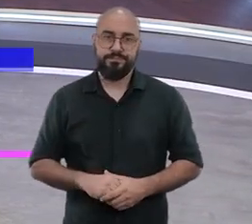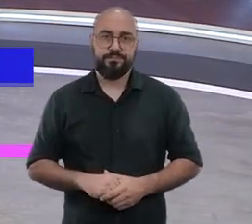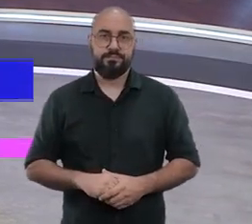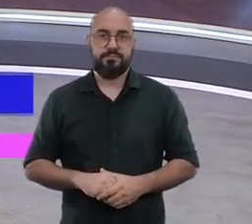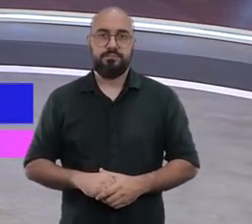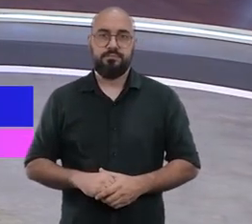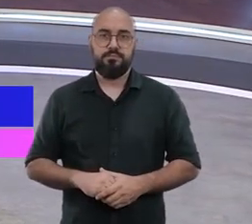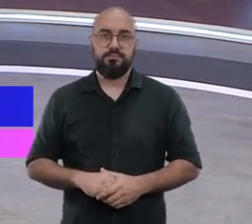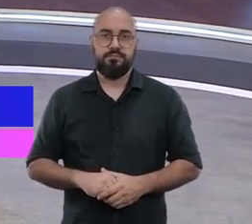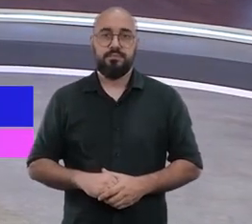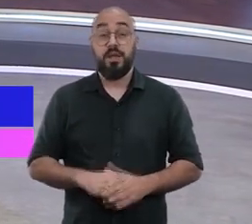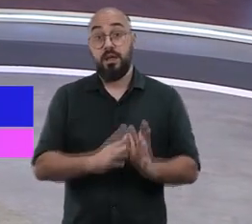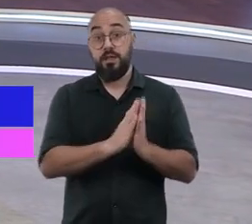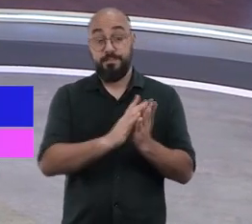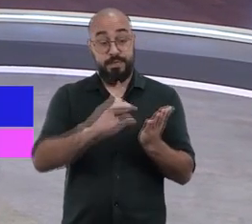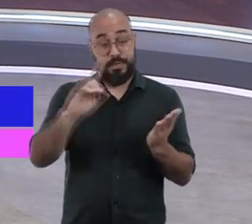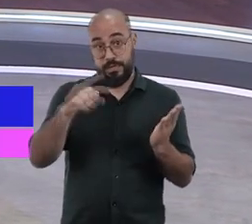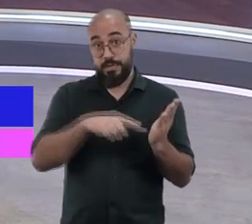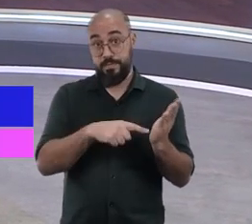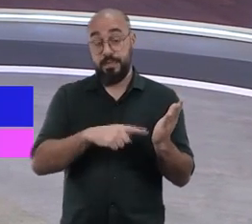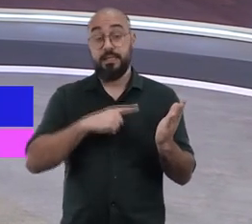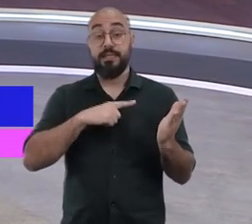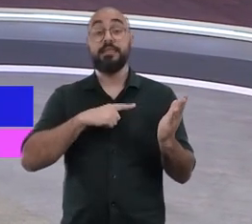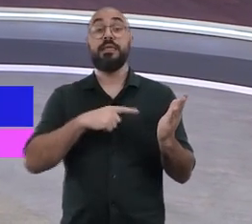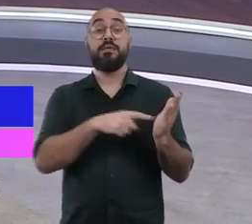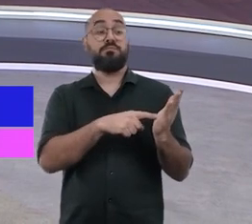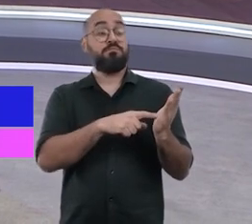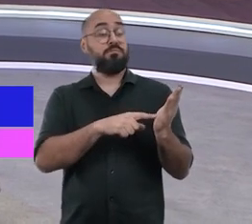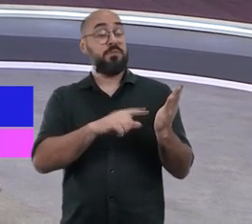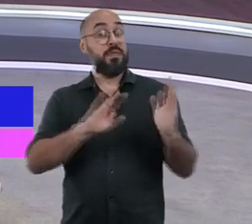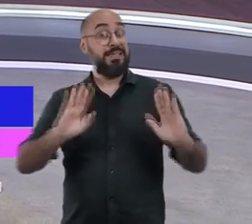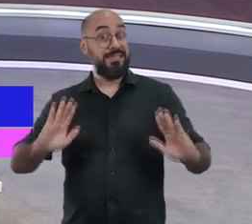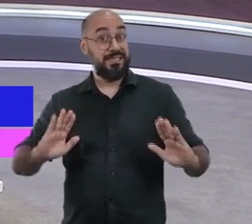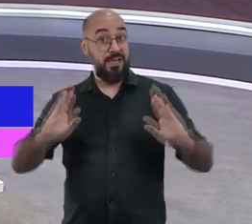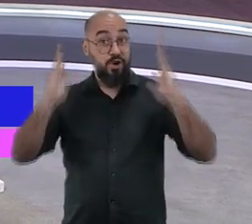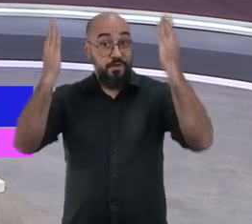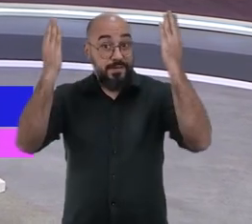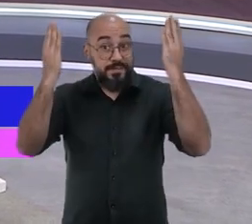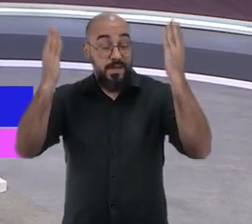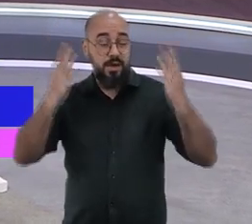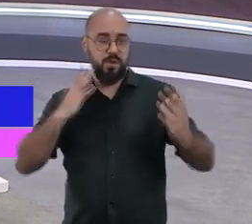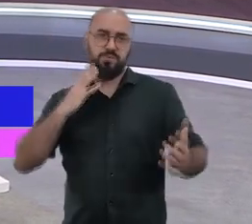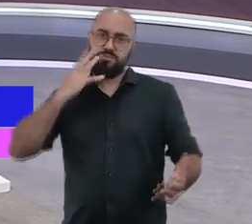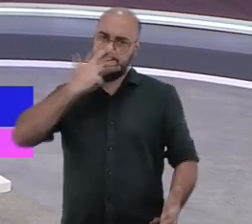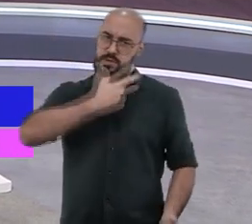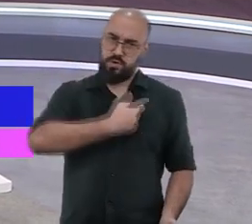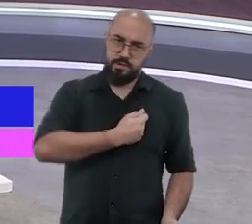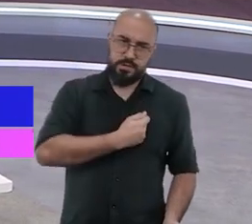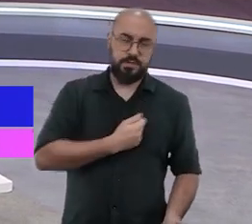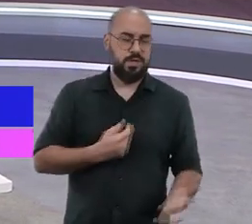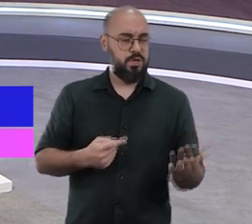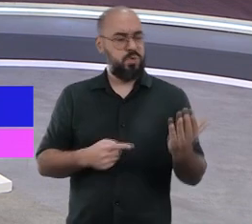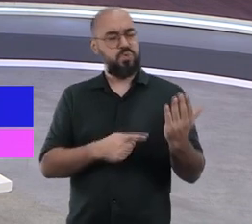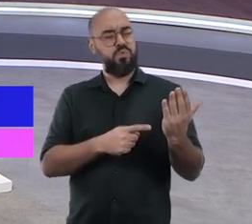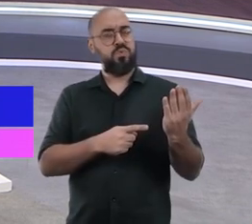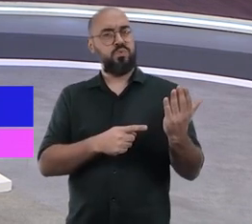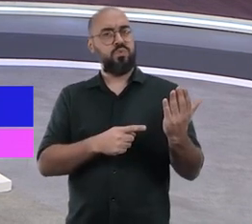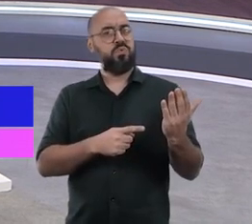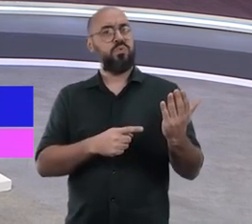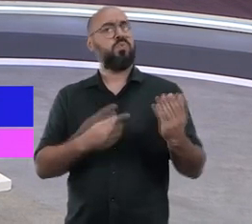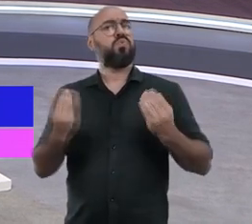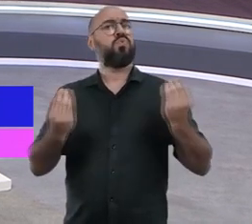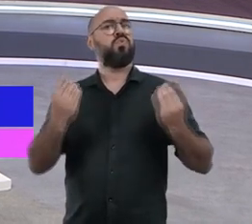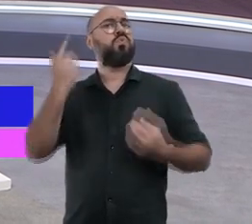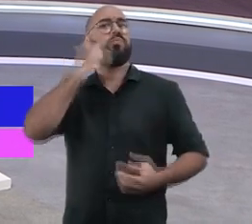Na Bíblia, nós encontramos que a salvação, ela chega ao ser humano